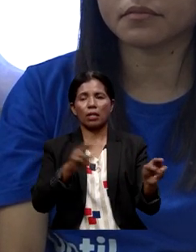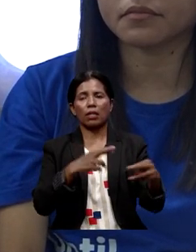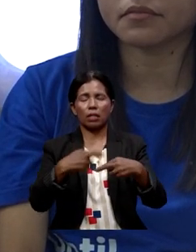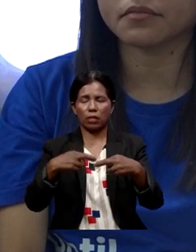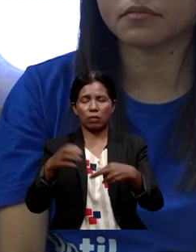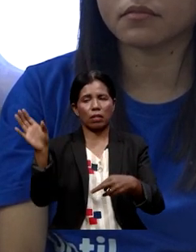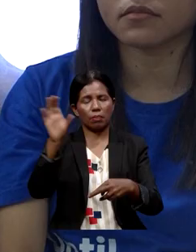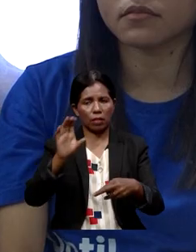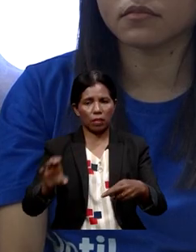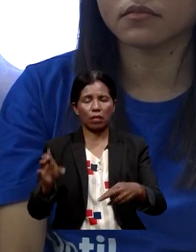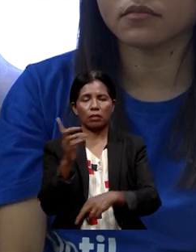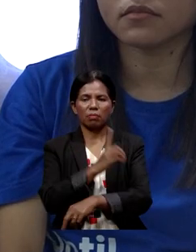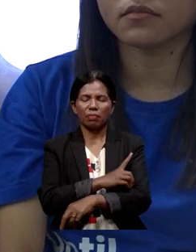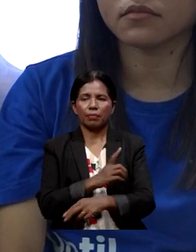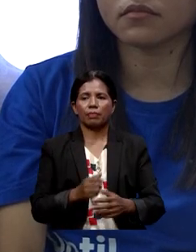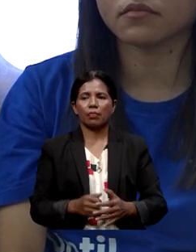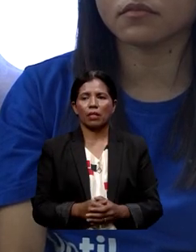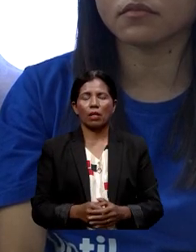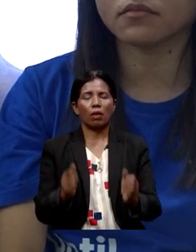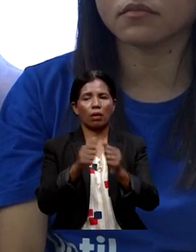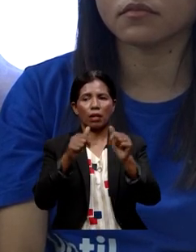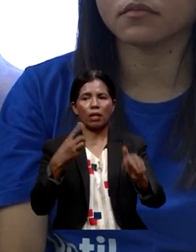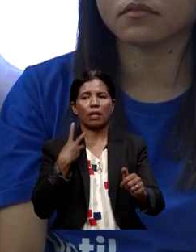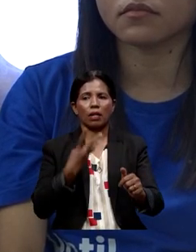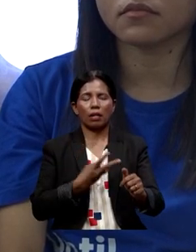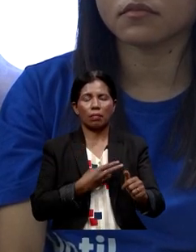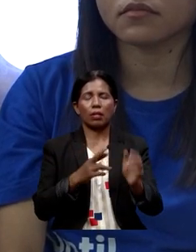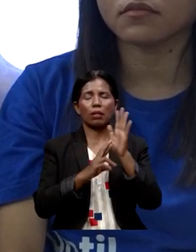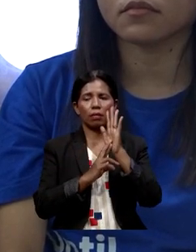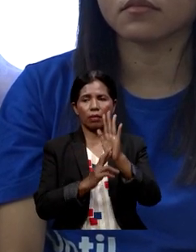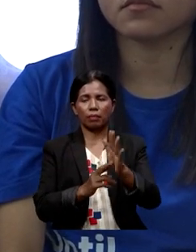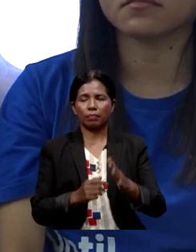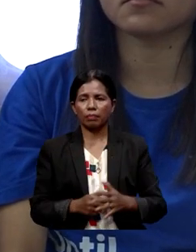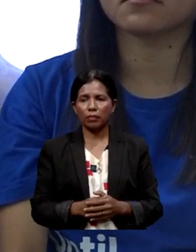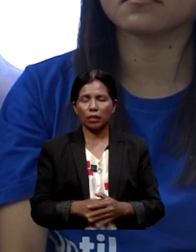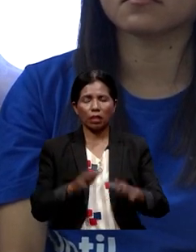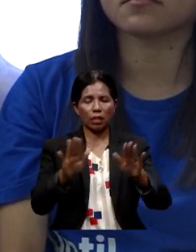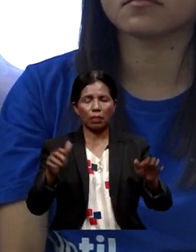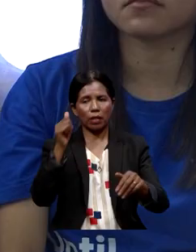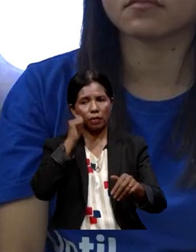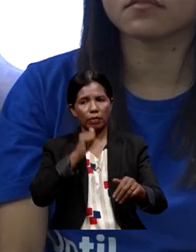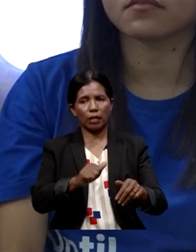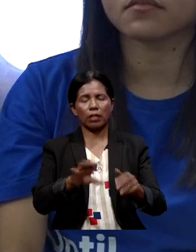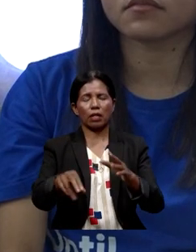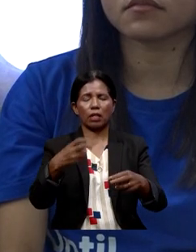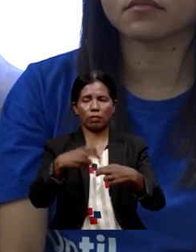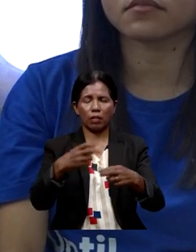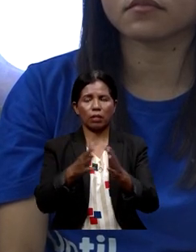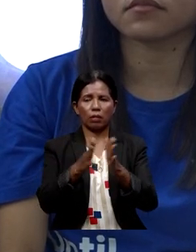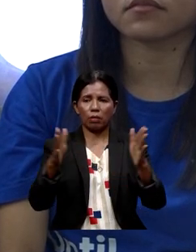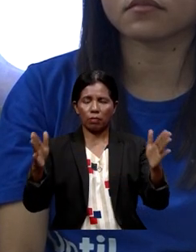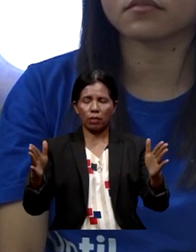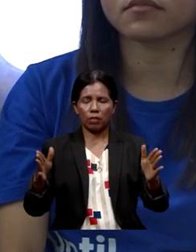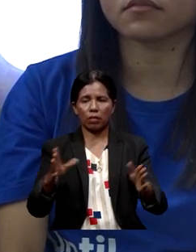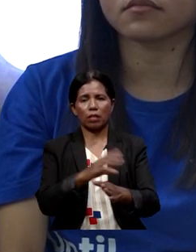Ian Doloro. O Nune, a minha recomendação, La barrica feto é tan efeita ma casa de durante